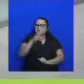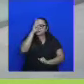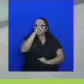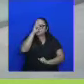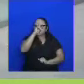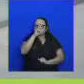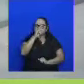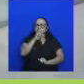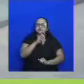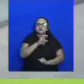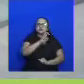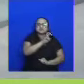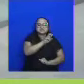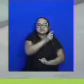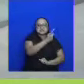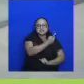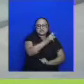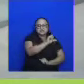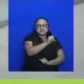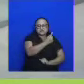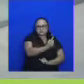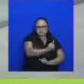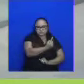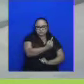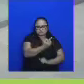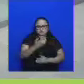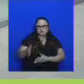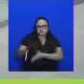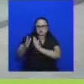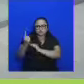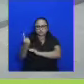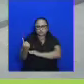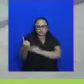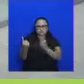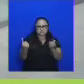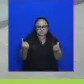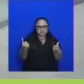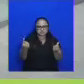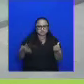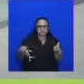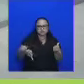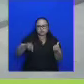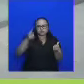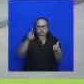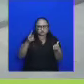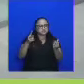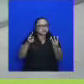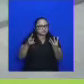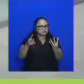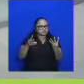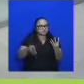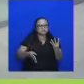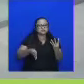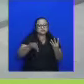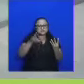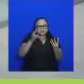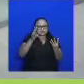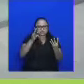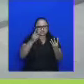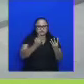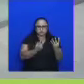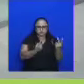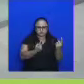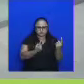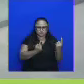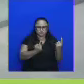Lembrando que é o concurso número 191. Coluna 1, 6. Coluna 2, 4. Coluna 3,